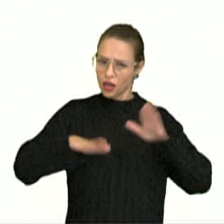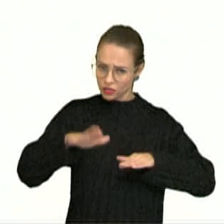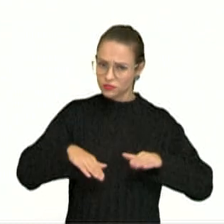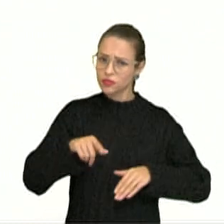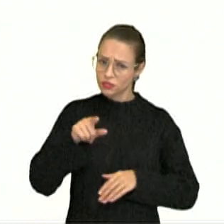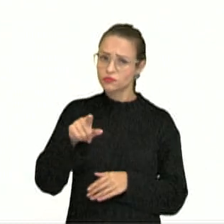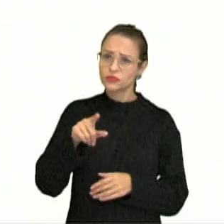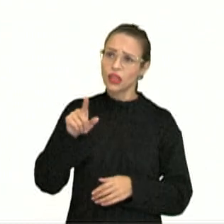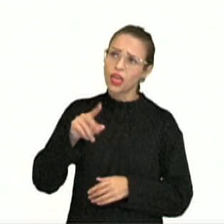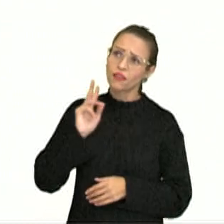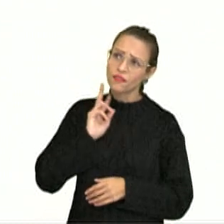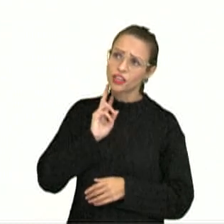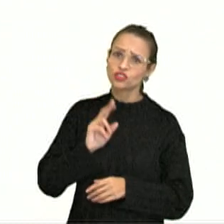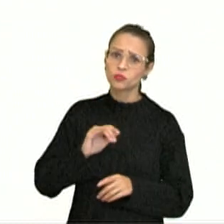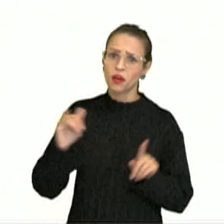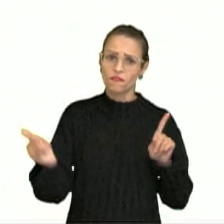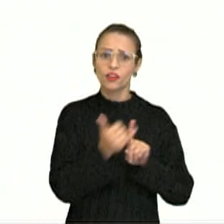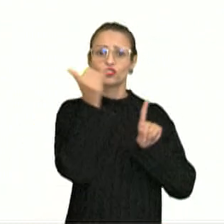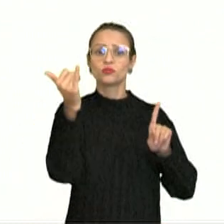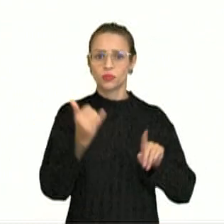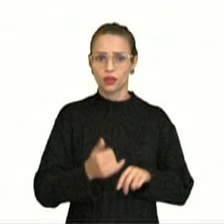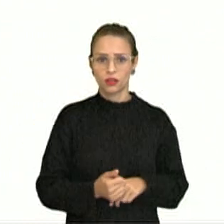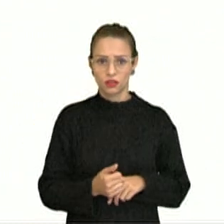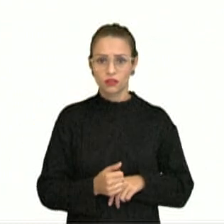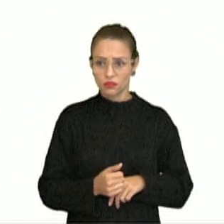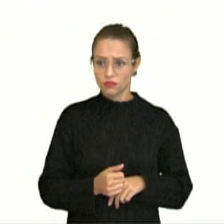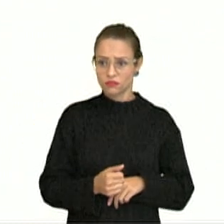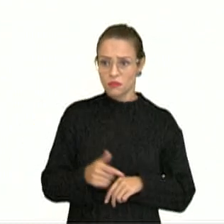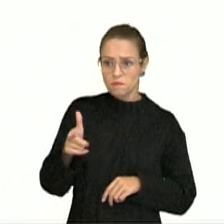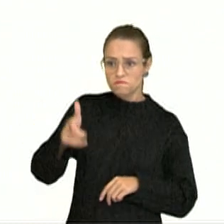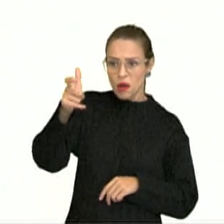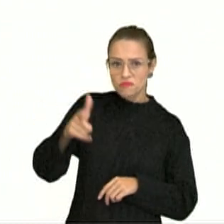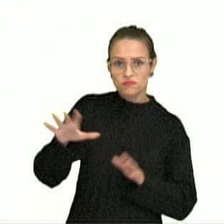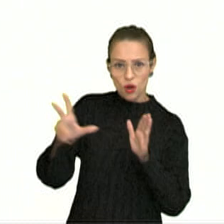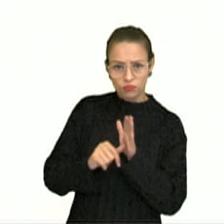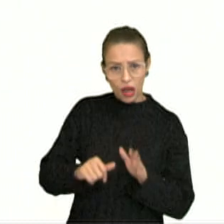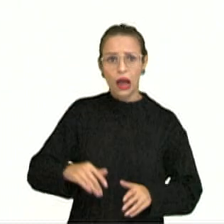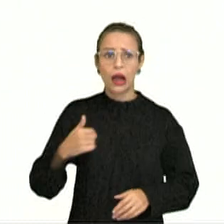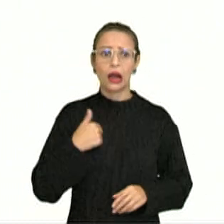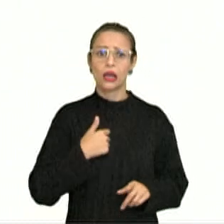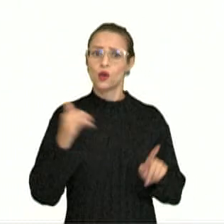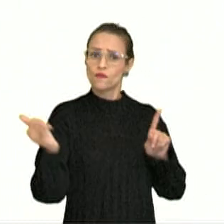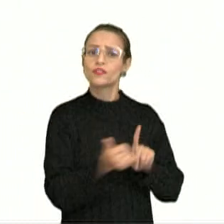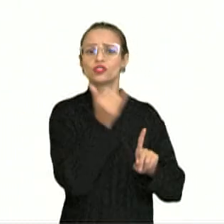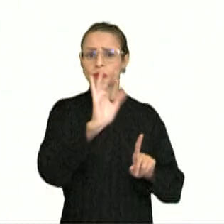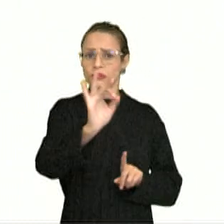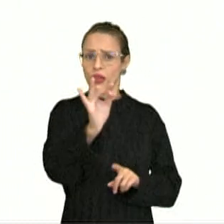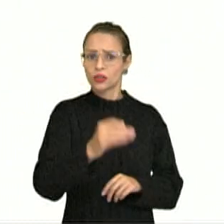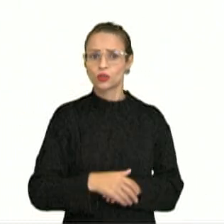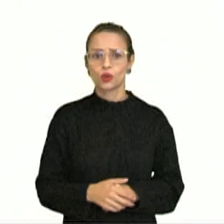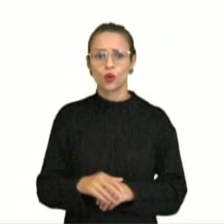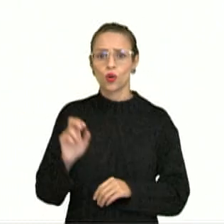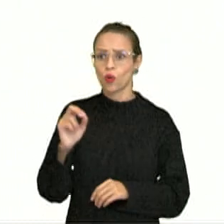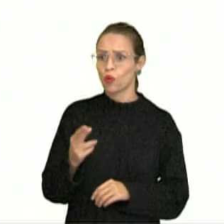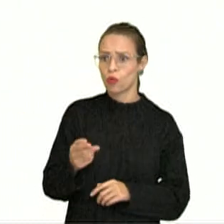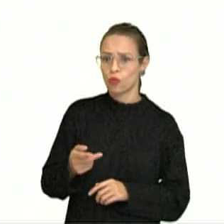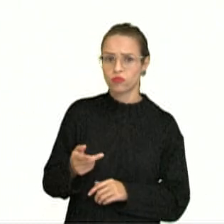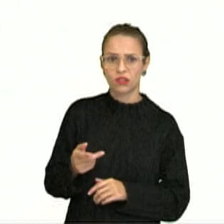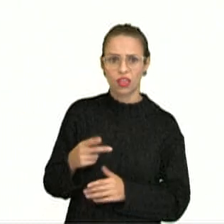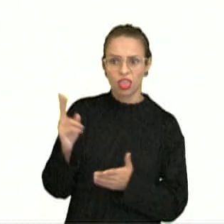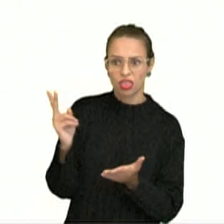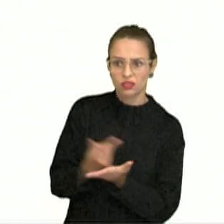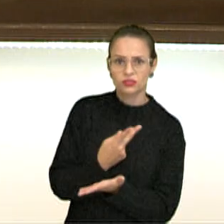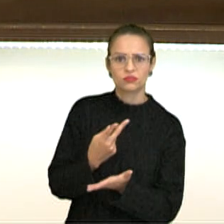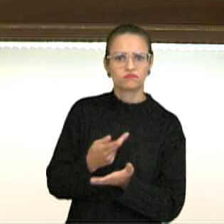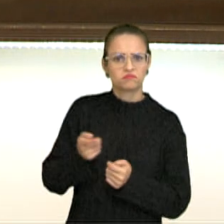pode ser vítima. Então, vamos supor, você foi assaltado. Você foi vítima de um assalto, não foi? Ou alguém te deu um golpe, você foi vítima do